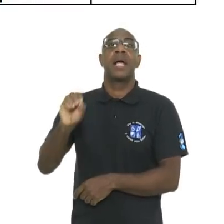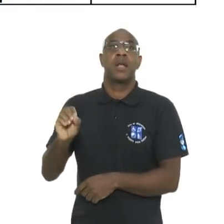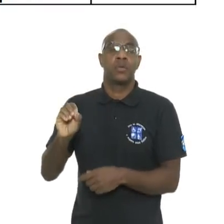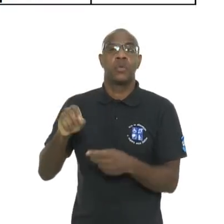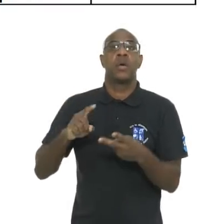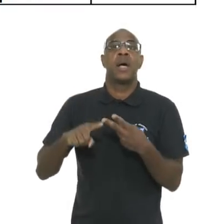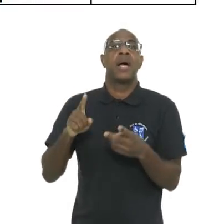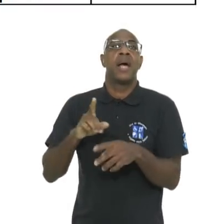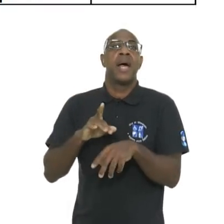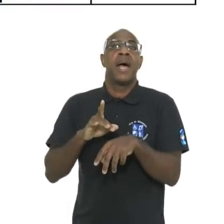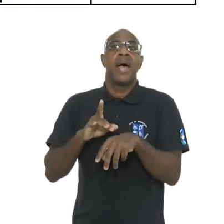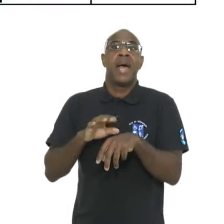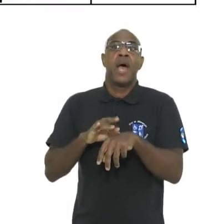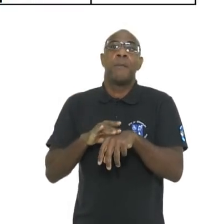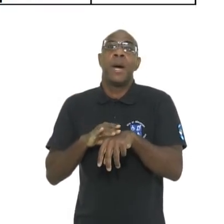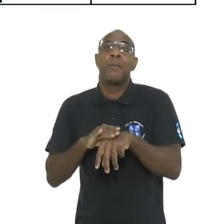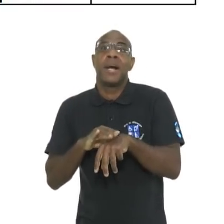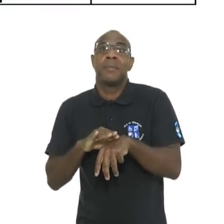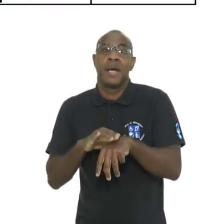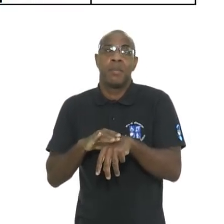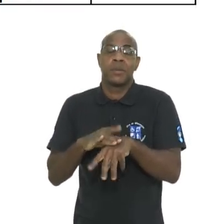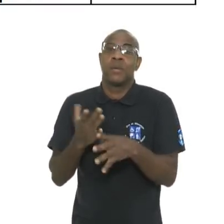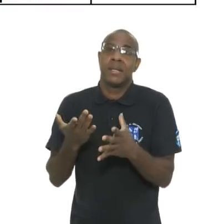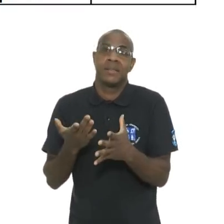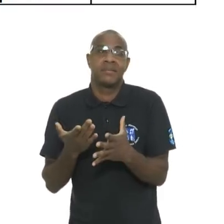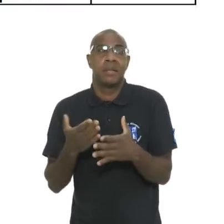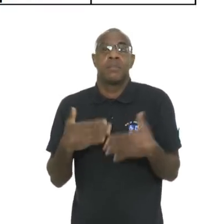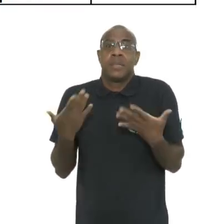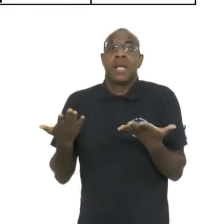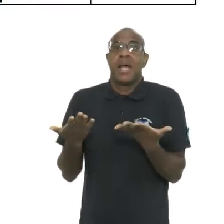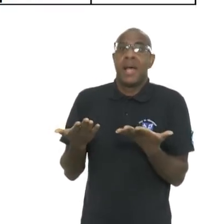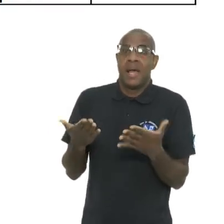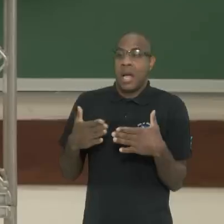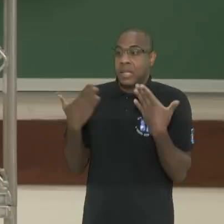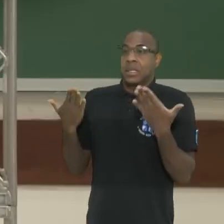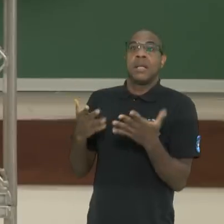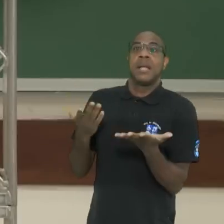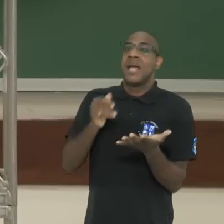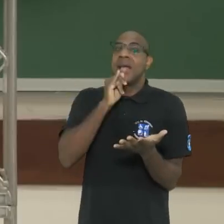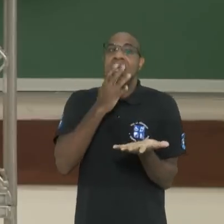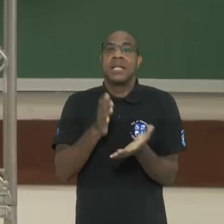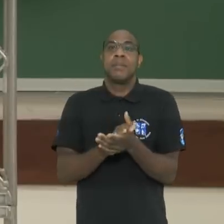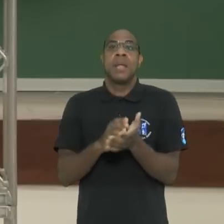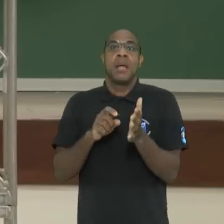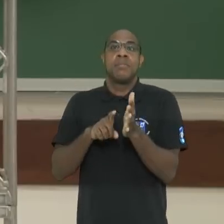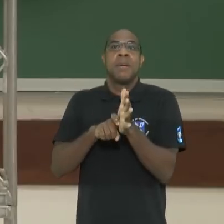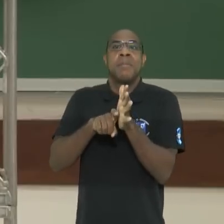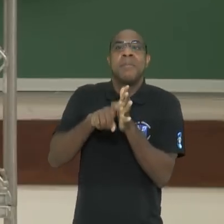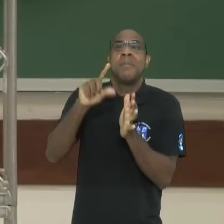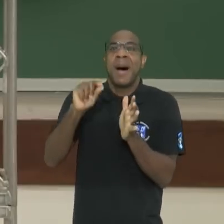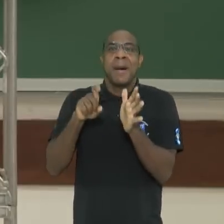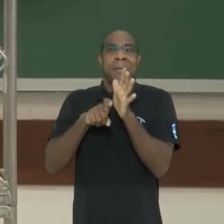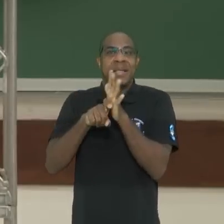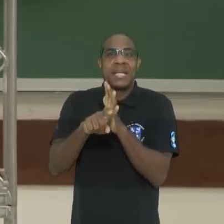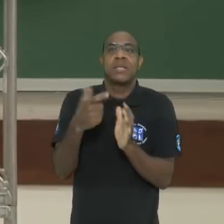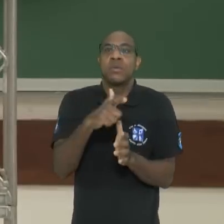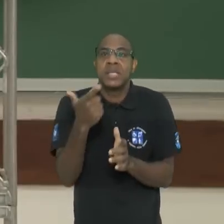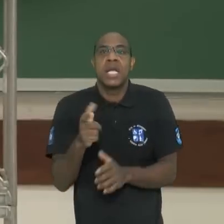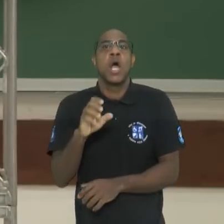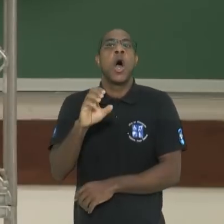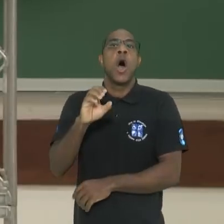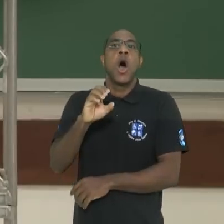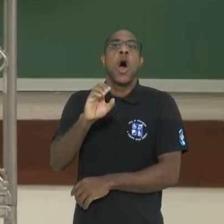uma doença acidental. Por quê? Porque a bactéria vive no solo, a bactéria vive em ambientes onde não há oxigênio, como